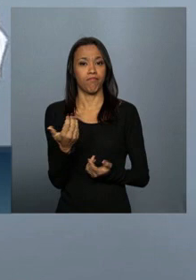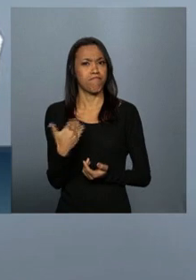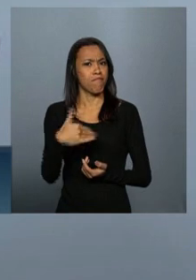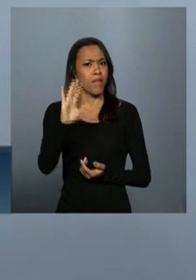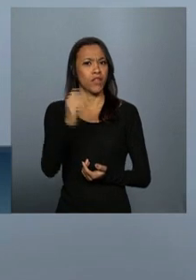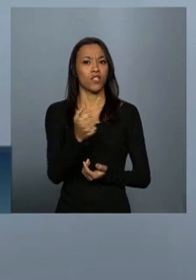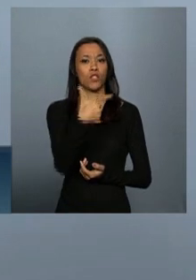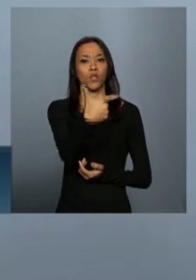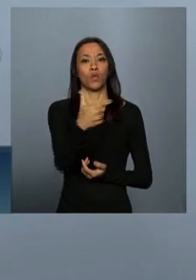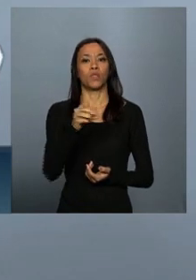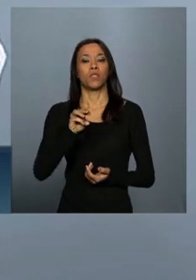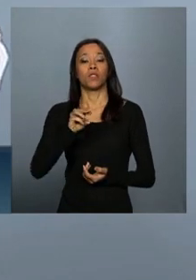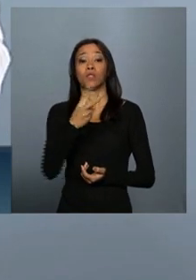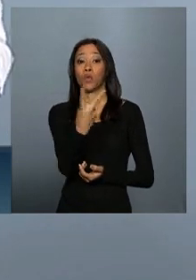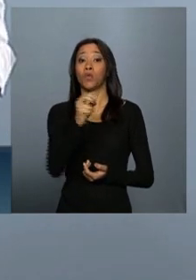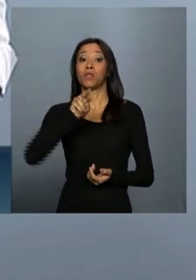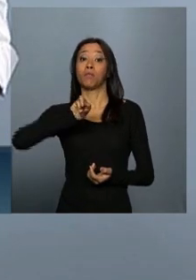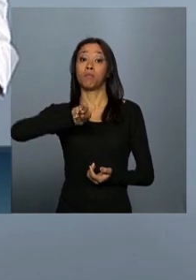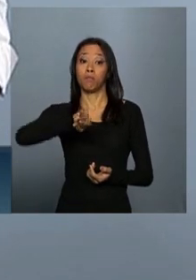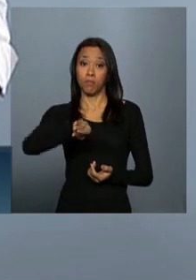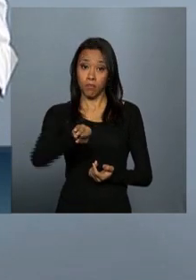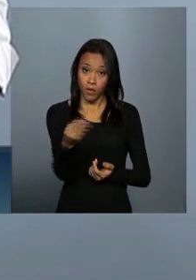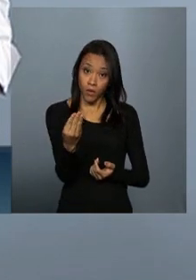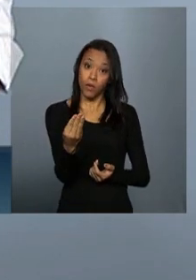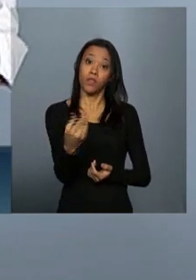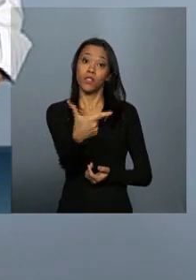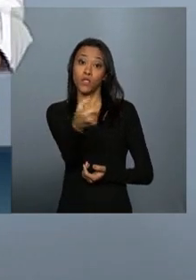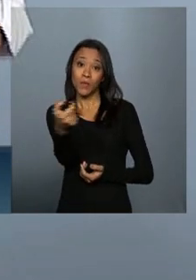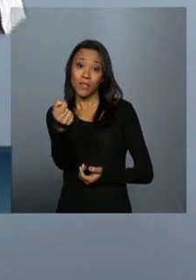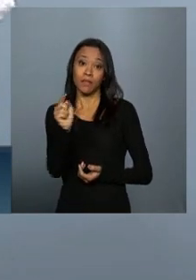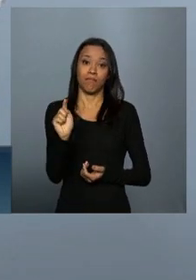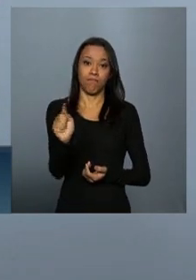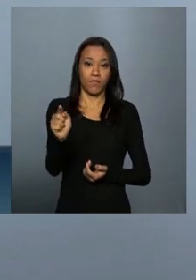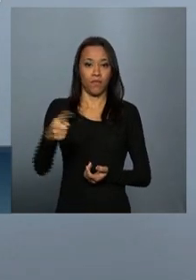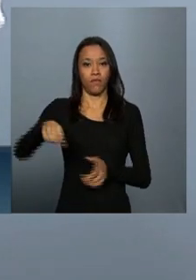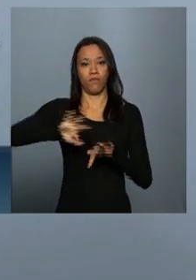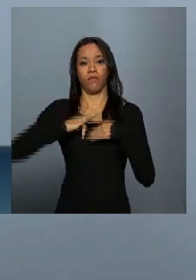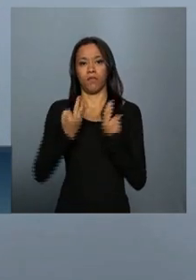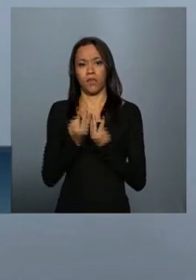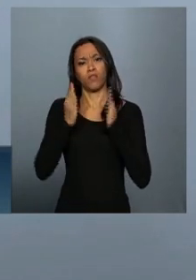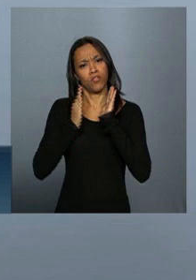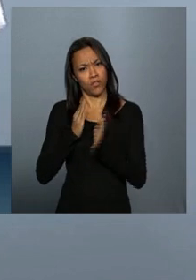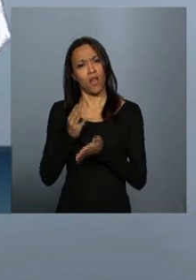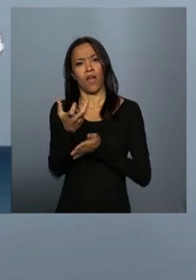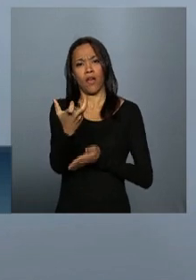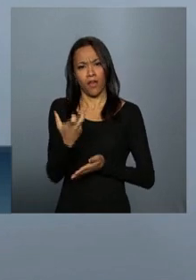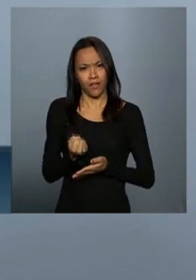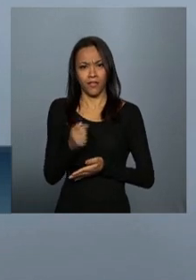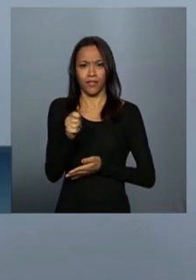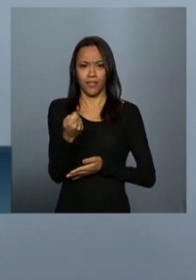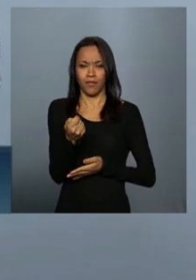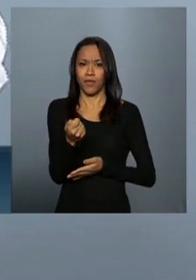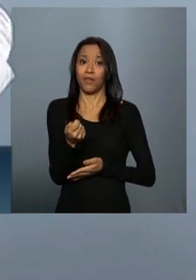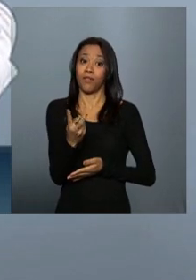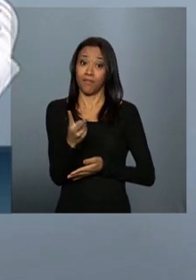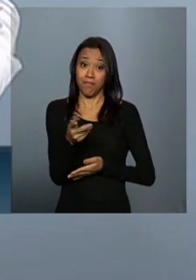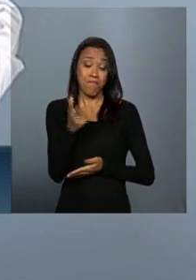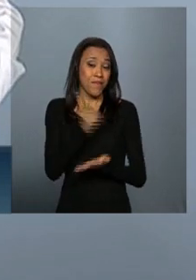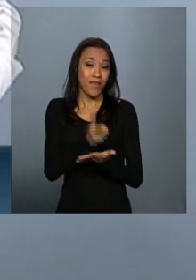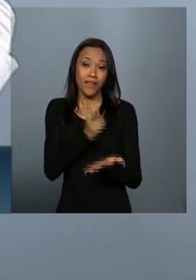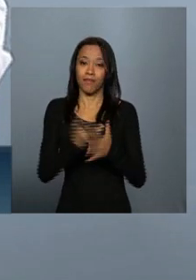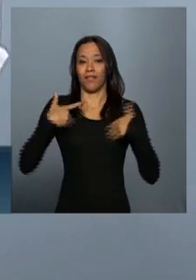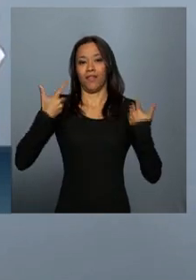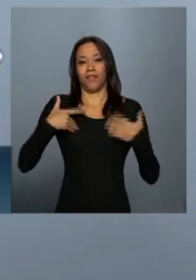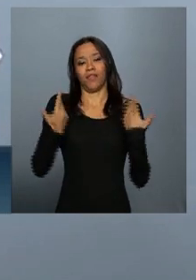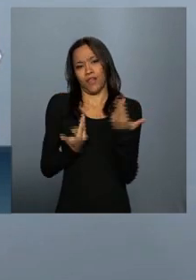Mais de 2 milhões e 200 mil famílias que receberam a mesma alegria que vocês, que concretizaram o